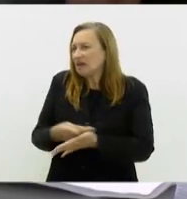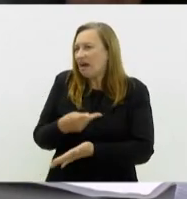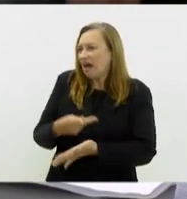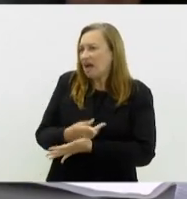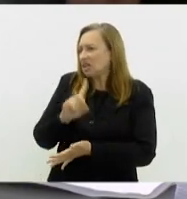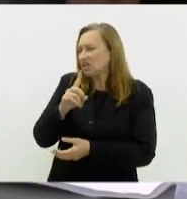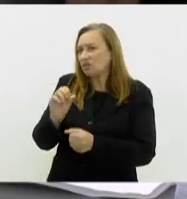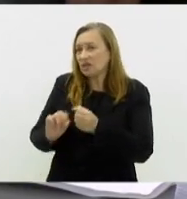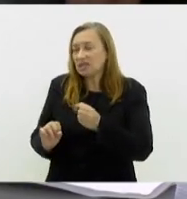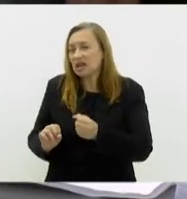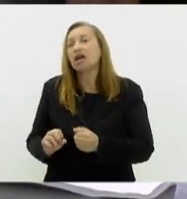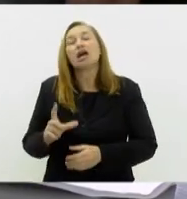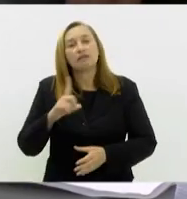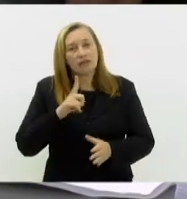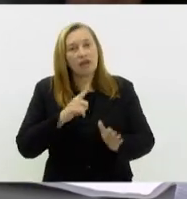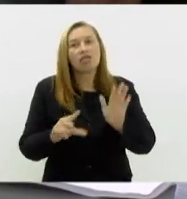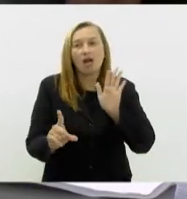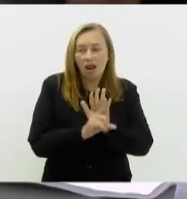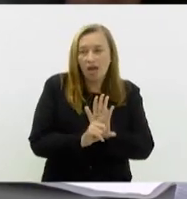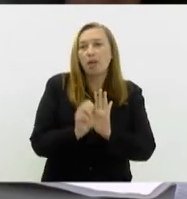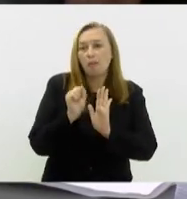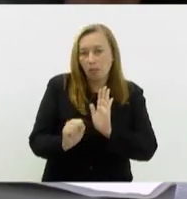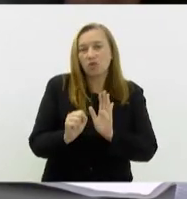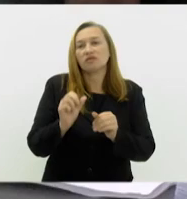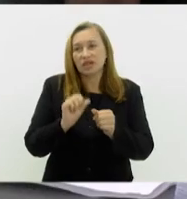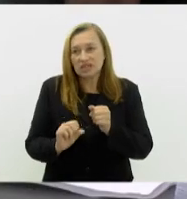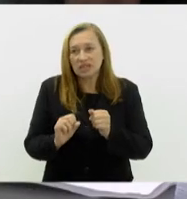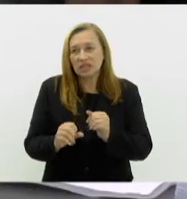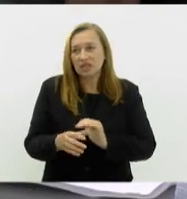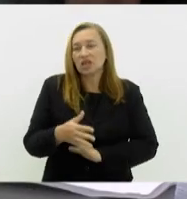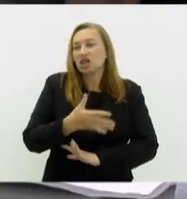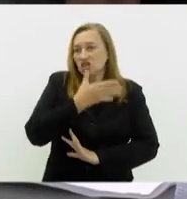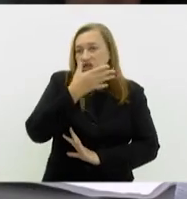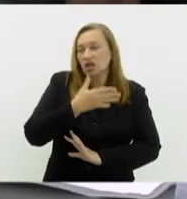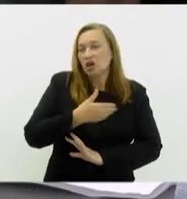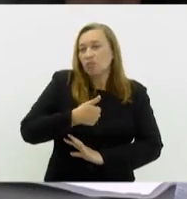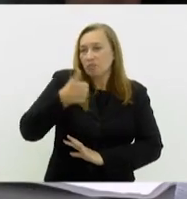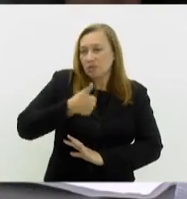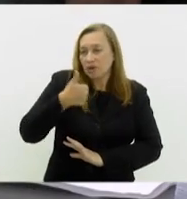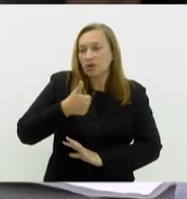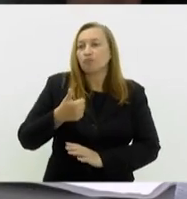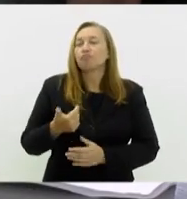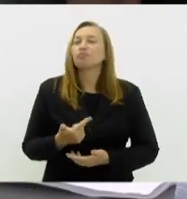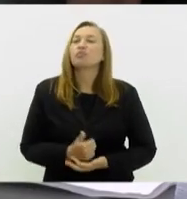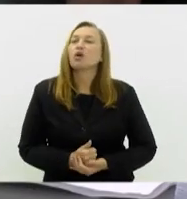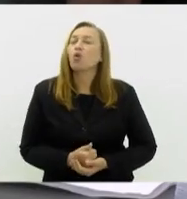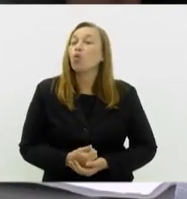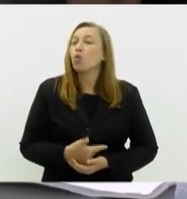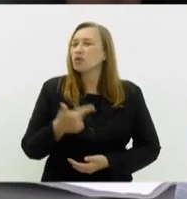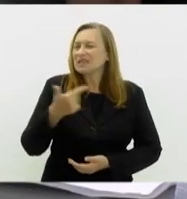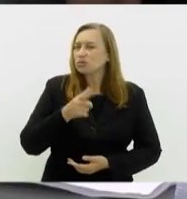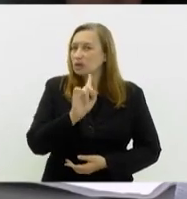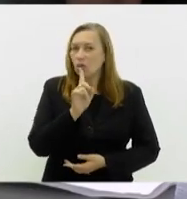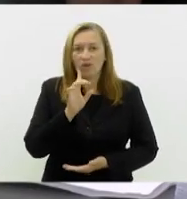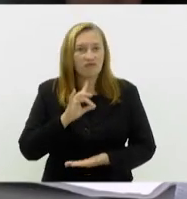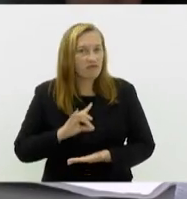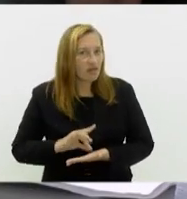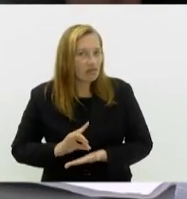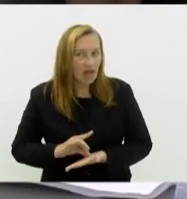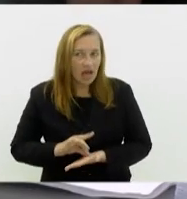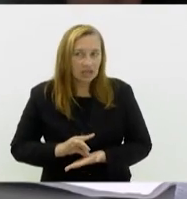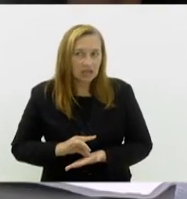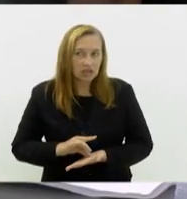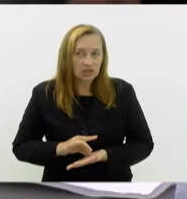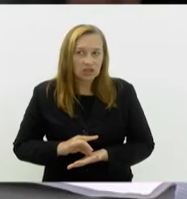previsto no Regimento vossa excelência pode fazê-lo acho que esse é um primeiro elemento segundo elemento não é verdade que